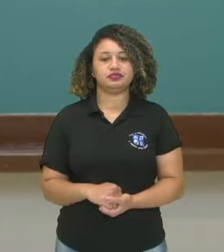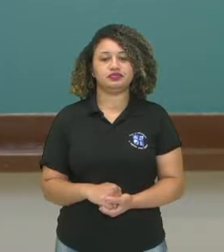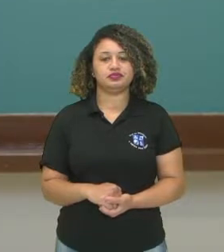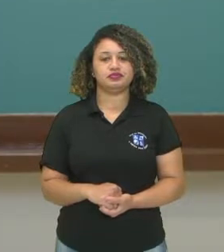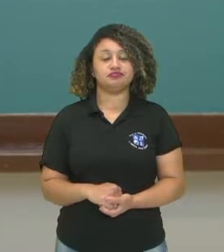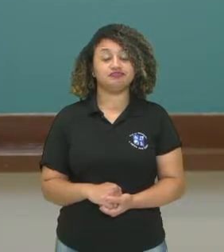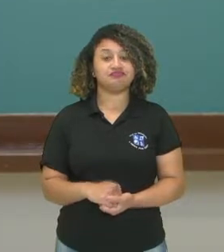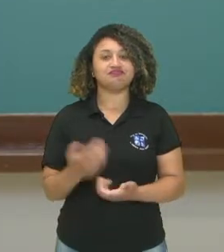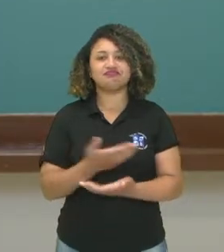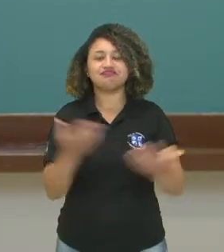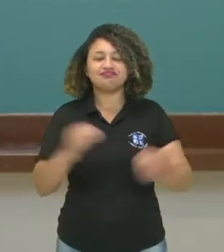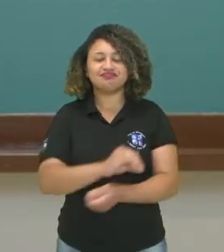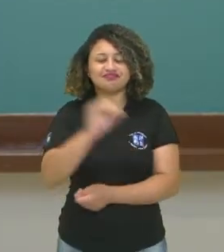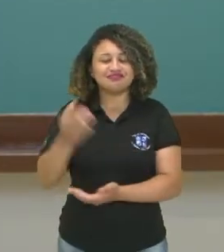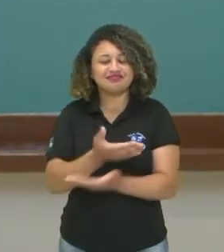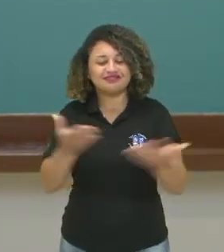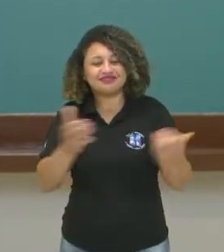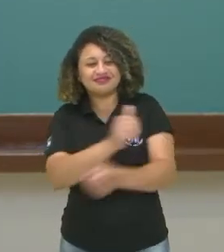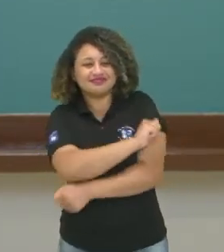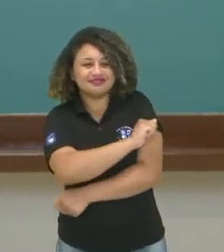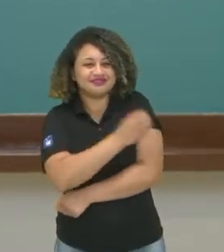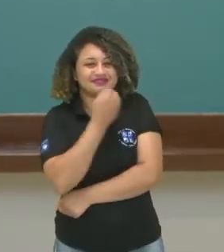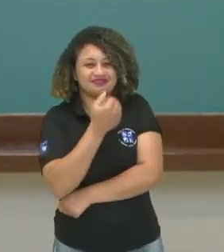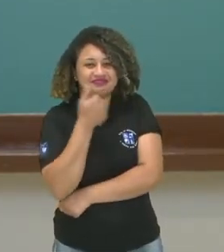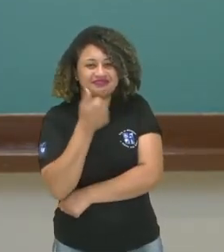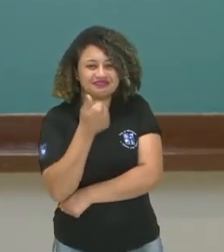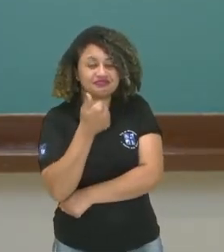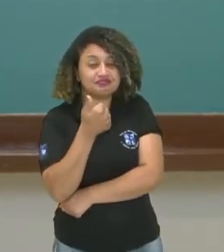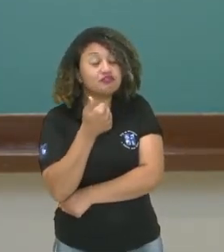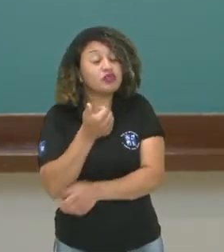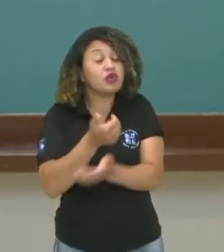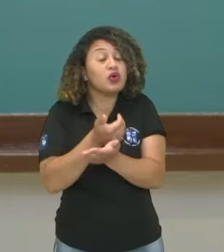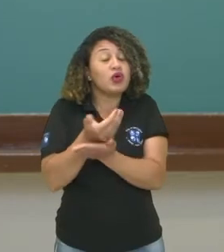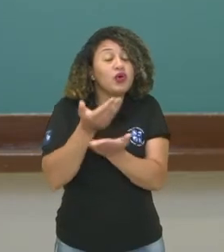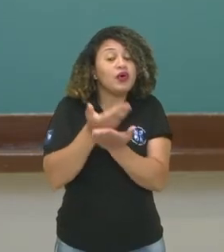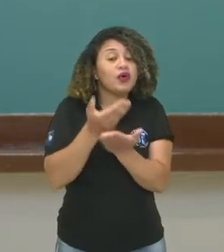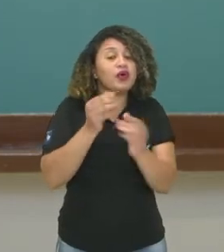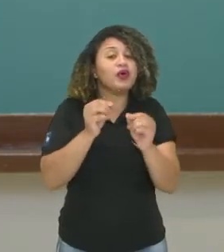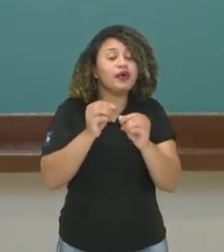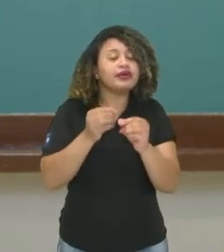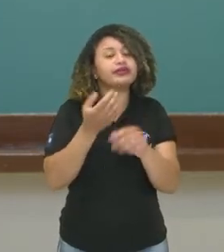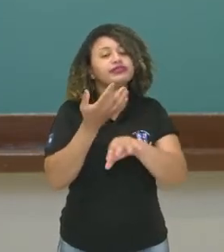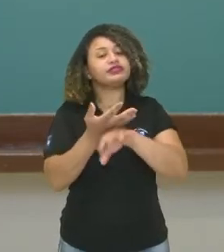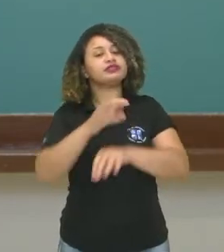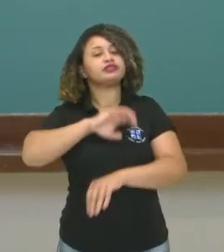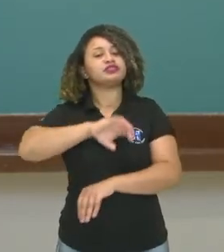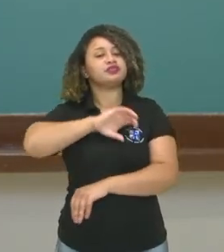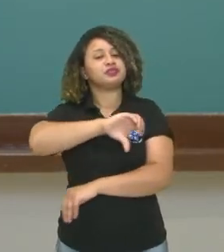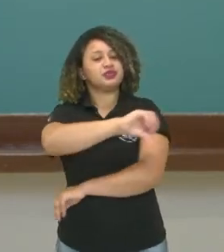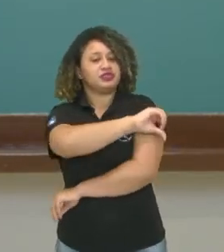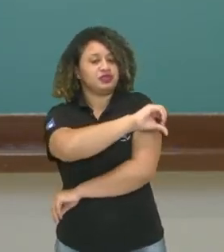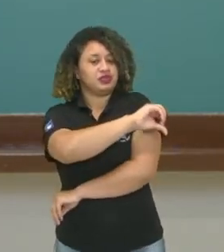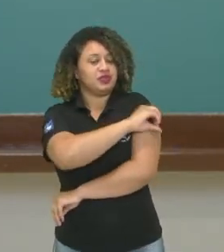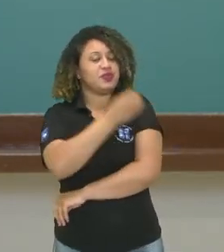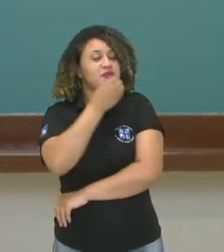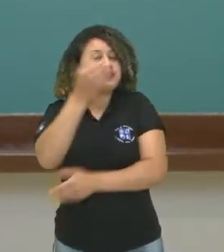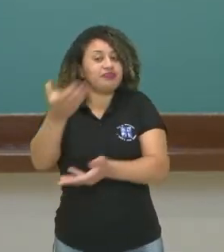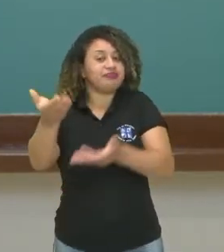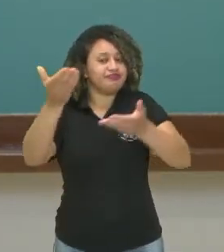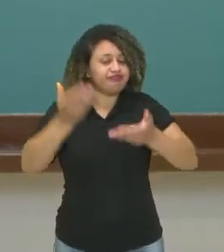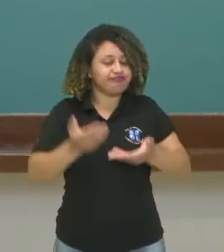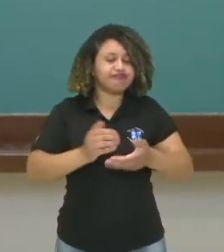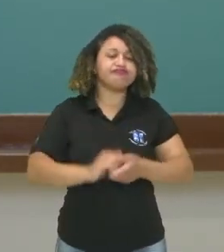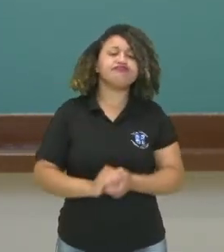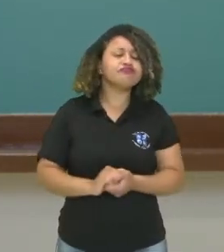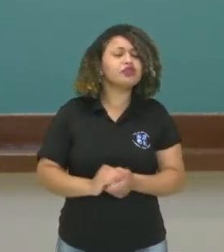Fala galera, beleza? Estamos começando o nosso vídeo de língua portuguesa do 9º ano. Seja bem-vinda, seja bem-vindo.